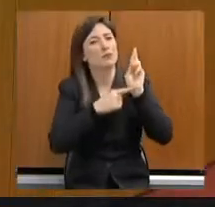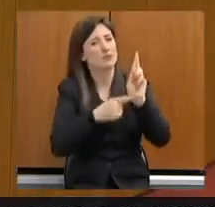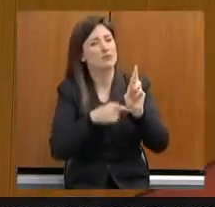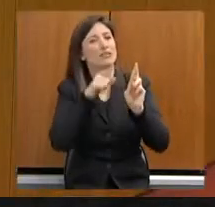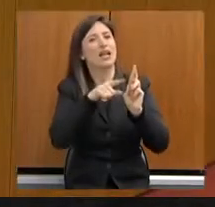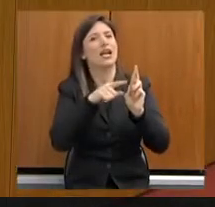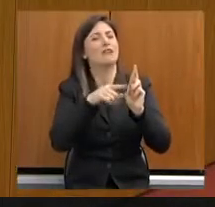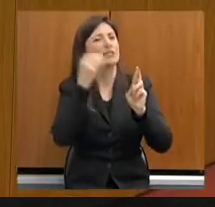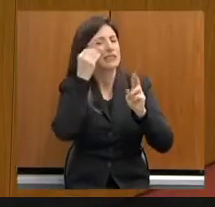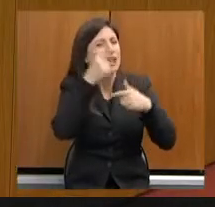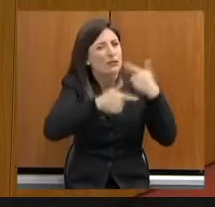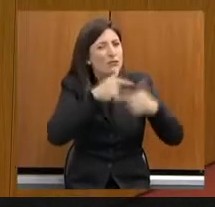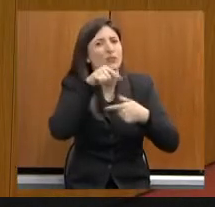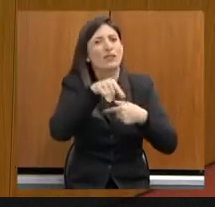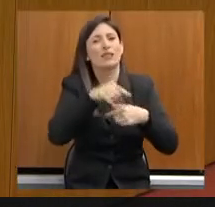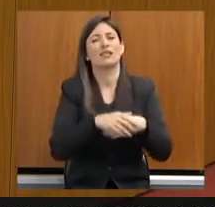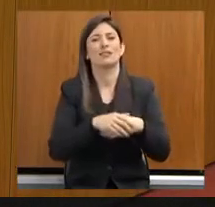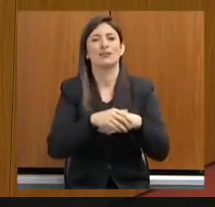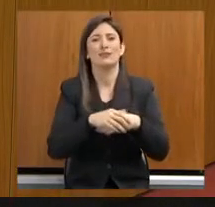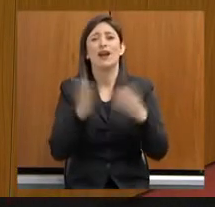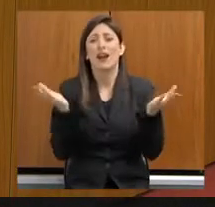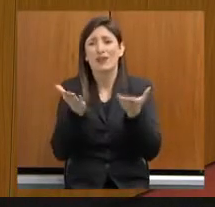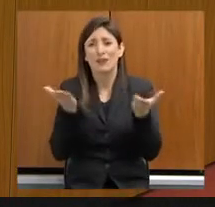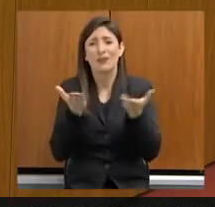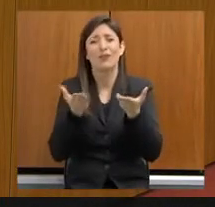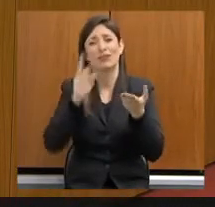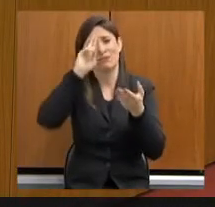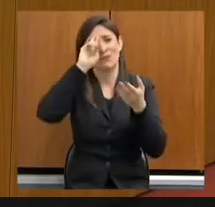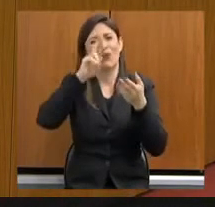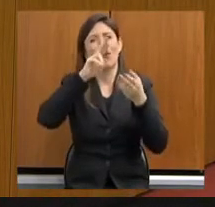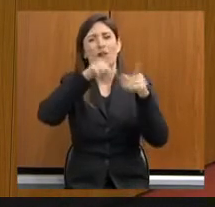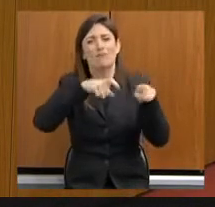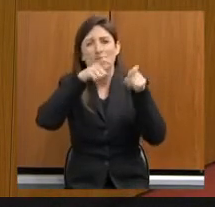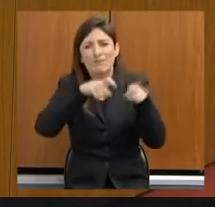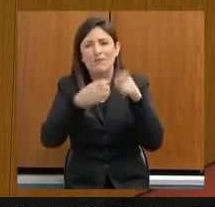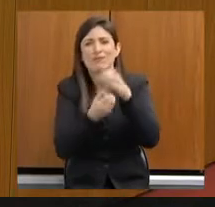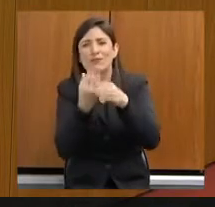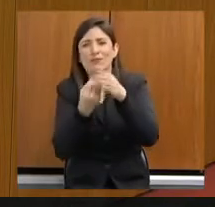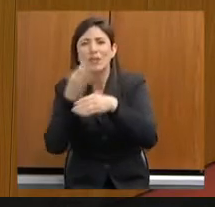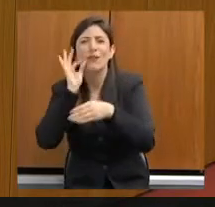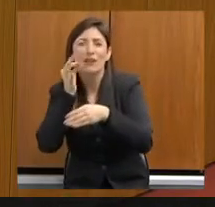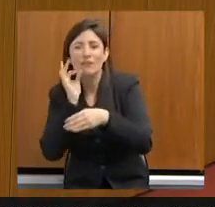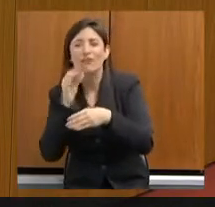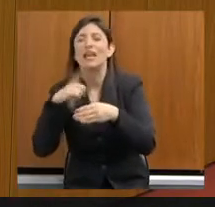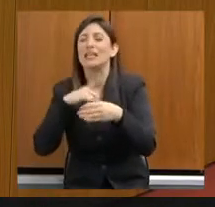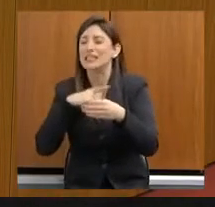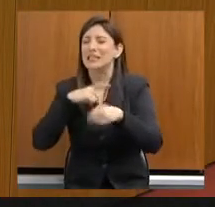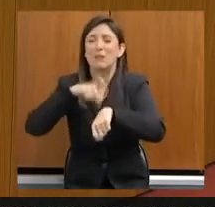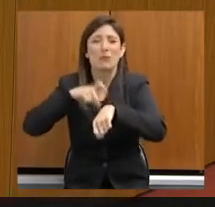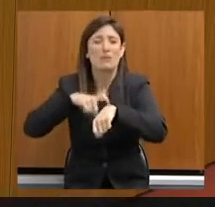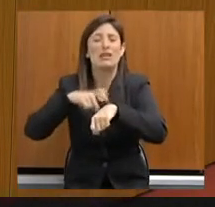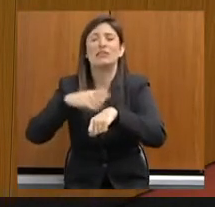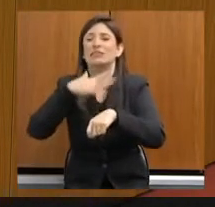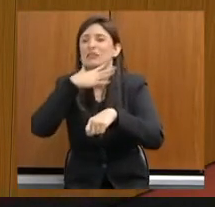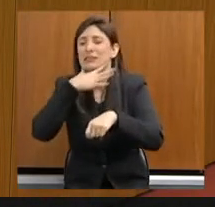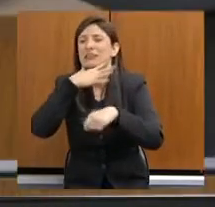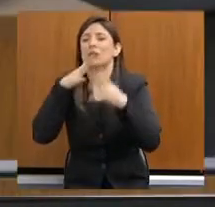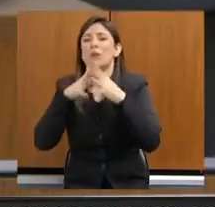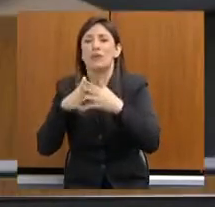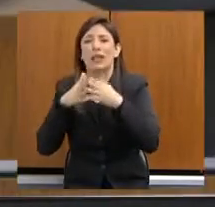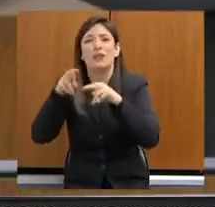situação complicada por isto se nós tivéssemos exercício porque essa semana como é que seria feito se fazia no